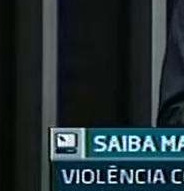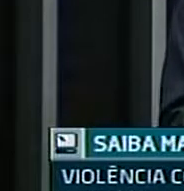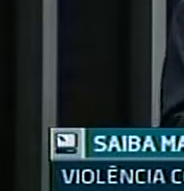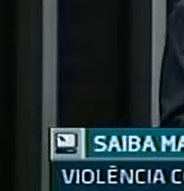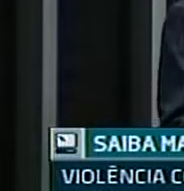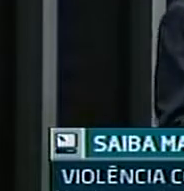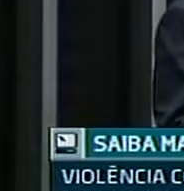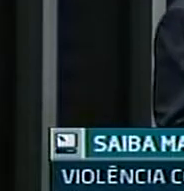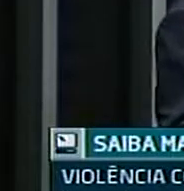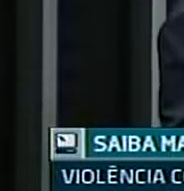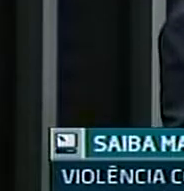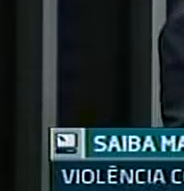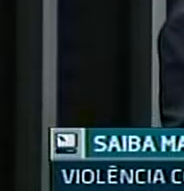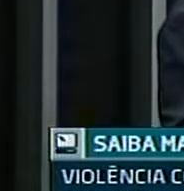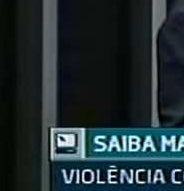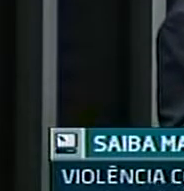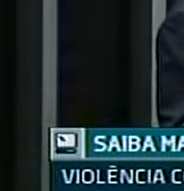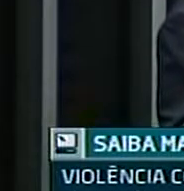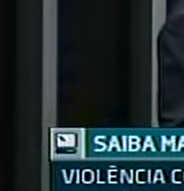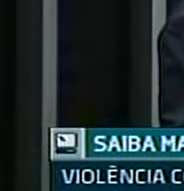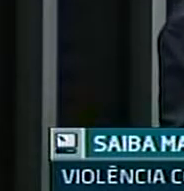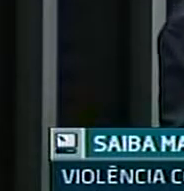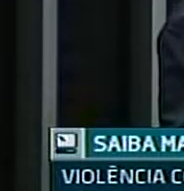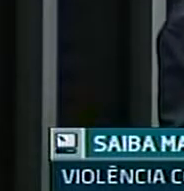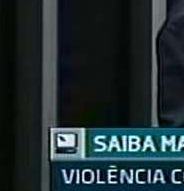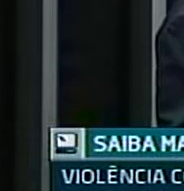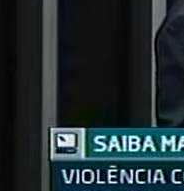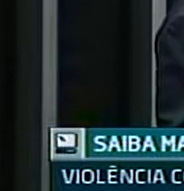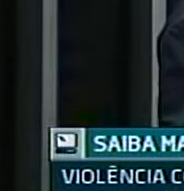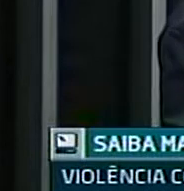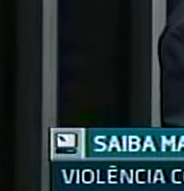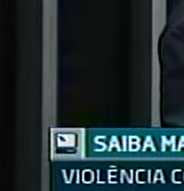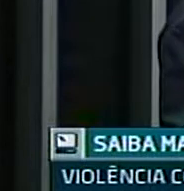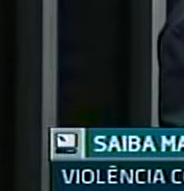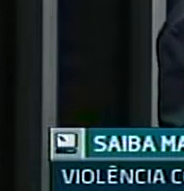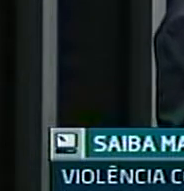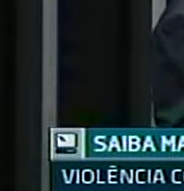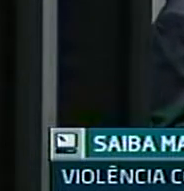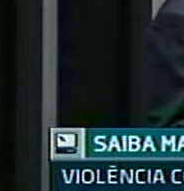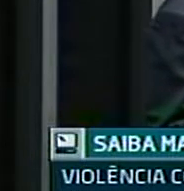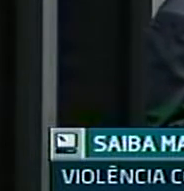estranheza, desconforto e tristeza nos arraiais evangélicos. E por quê?